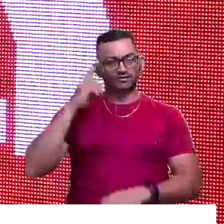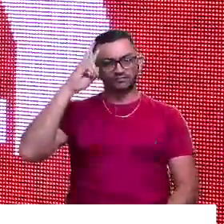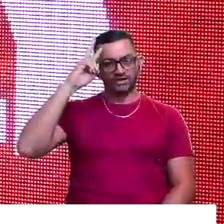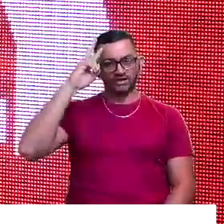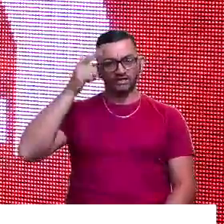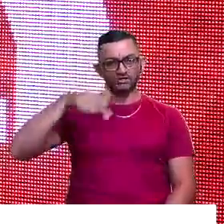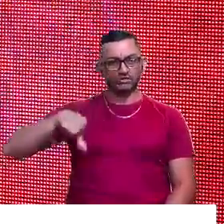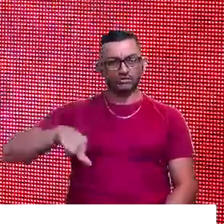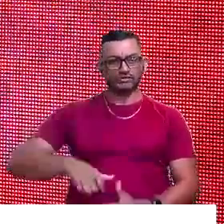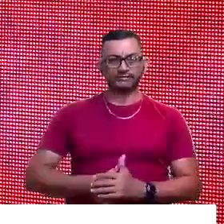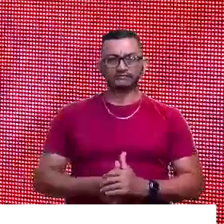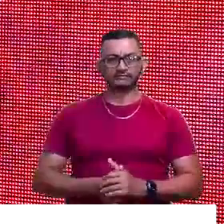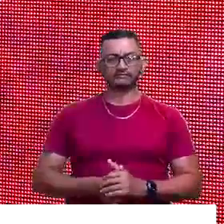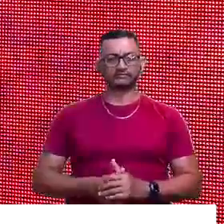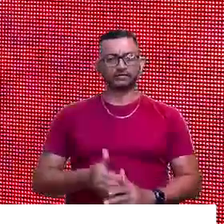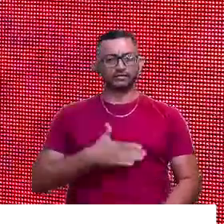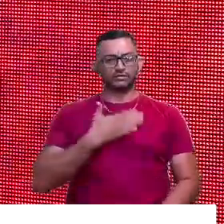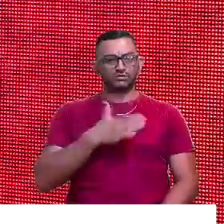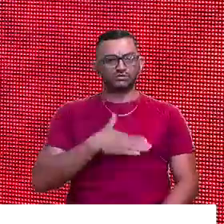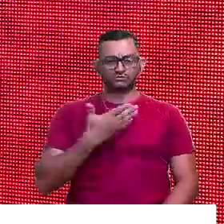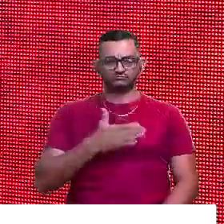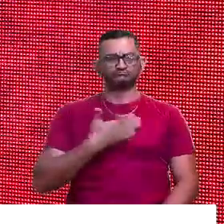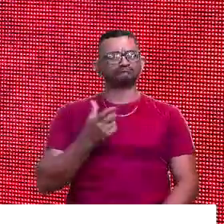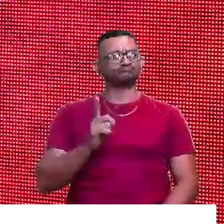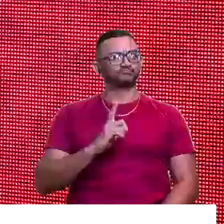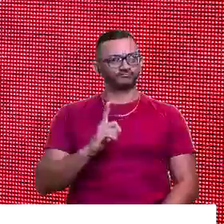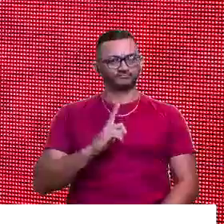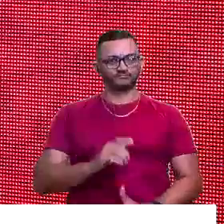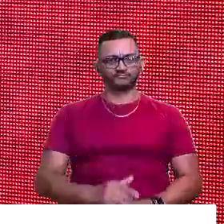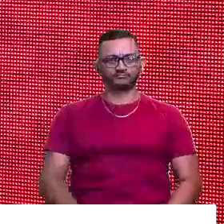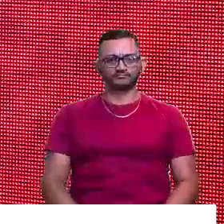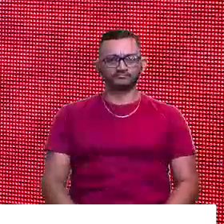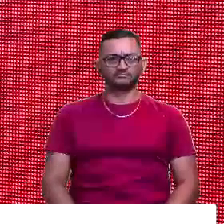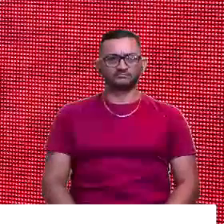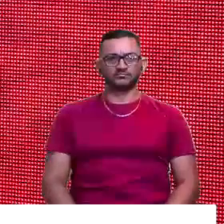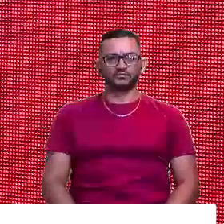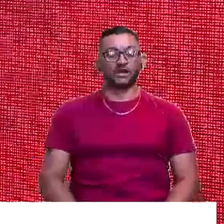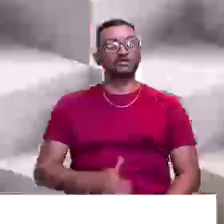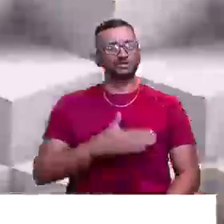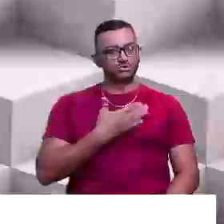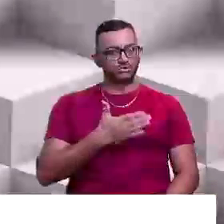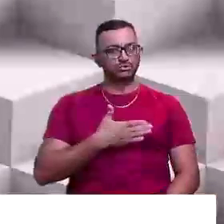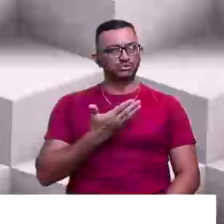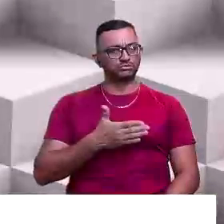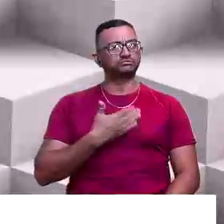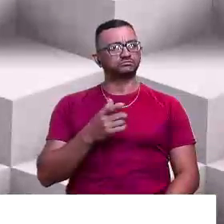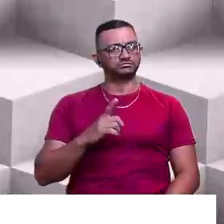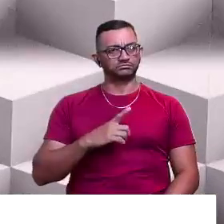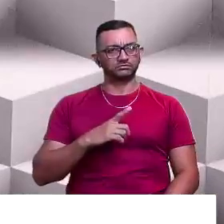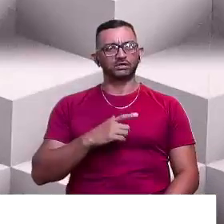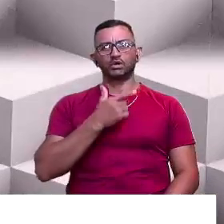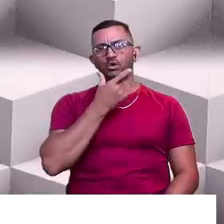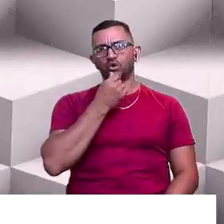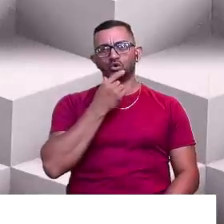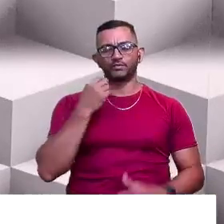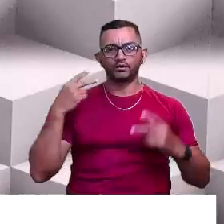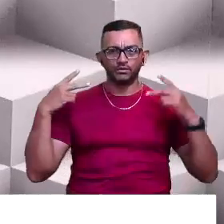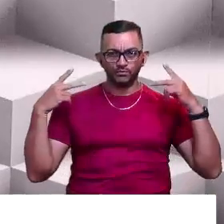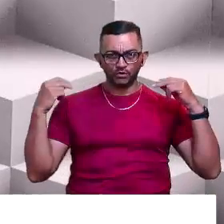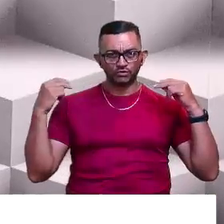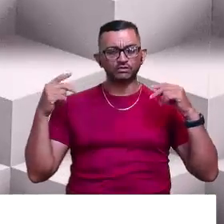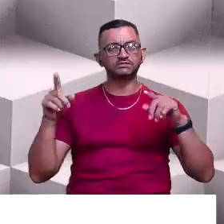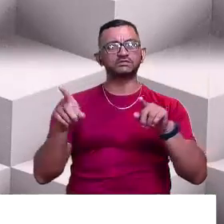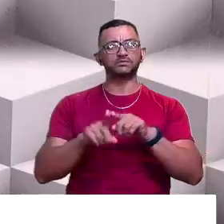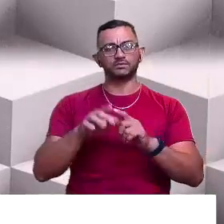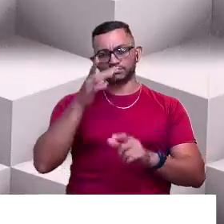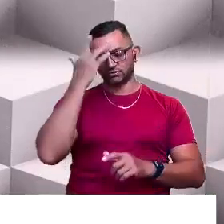com a Valéria Cristina. Valéria, susto dos grandes, viu? Isso mesmo, o susto foi tanto para o motorista do veículo que